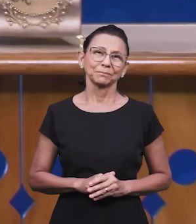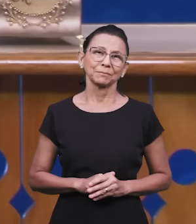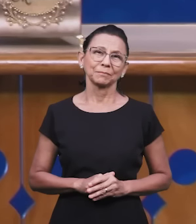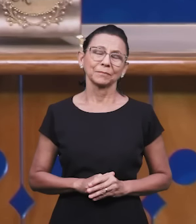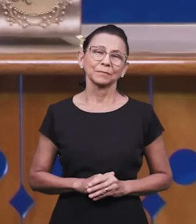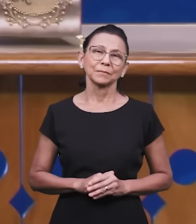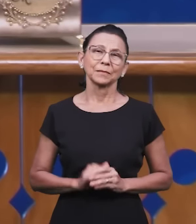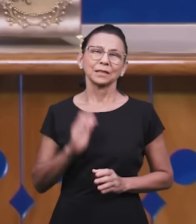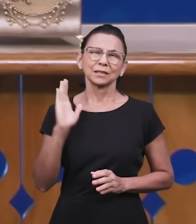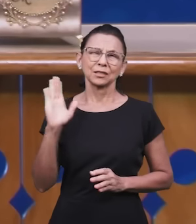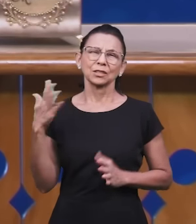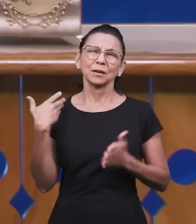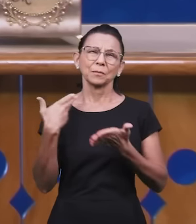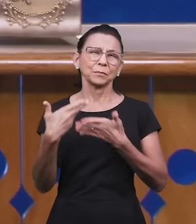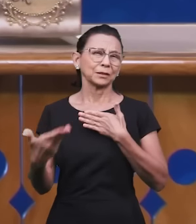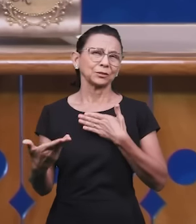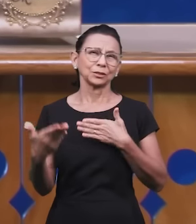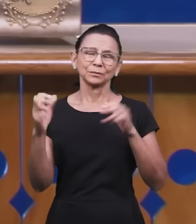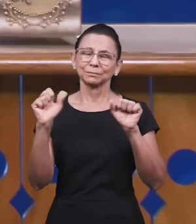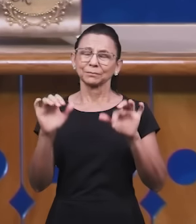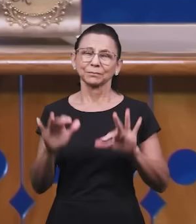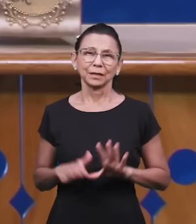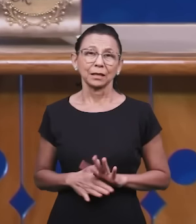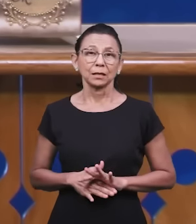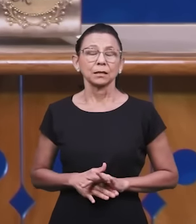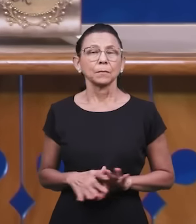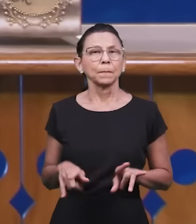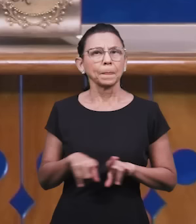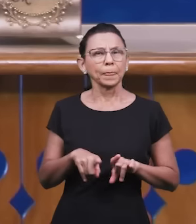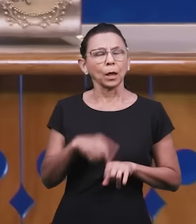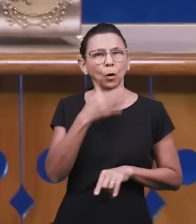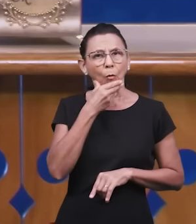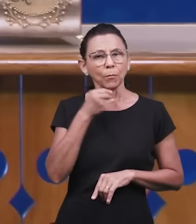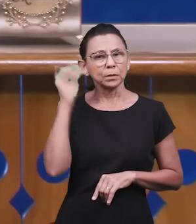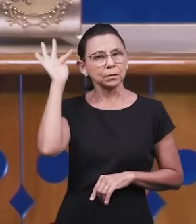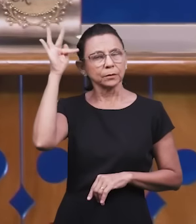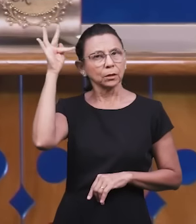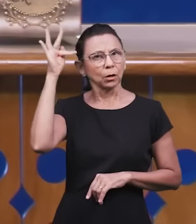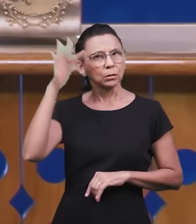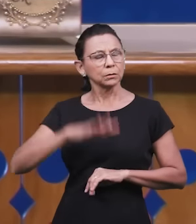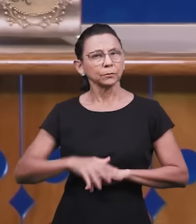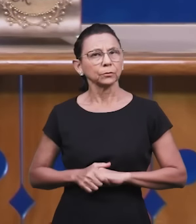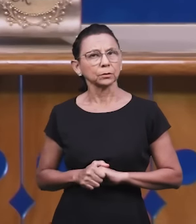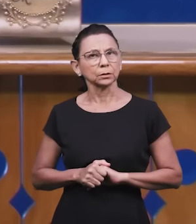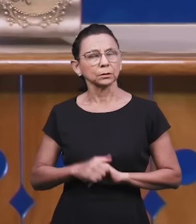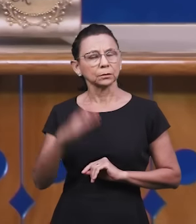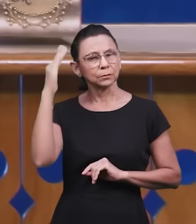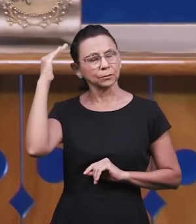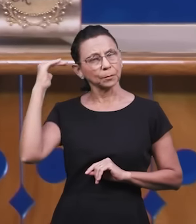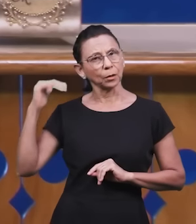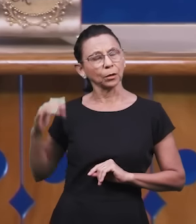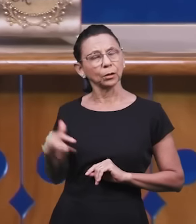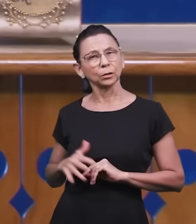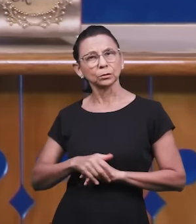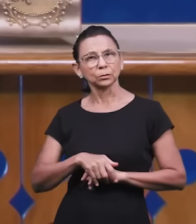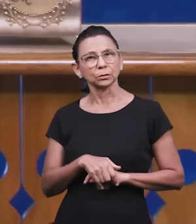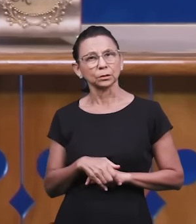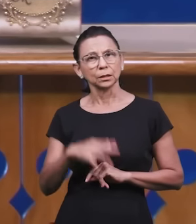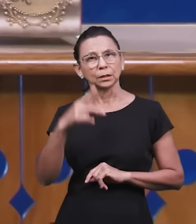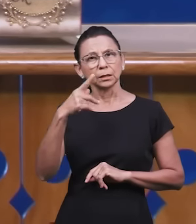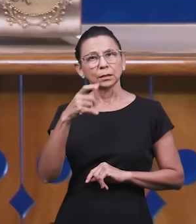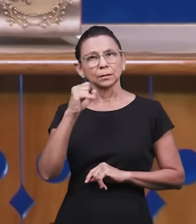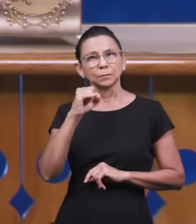Observem que esses filósofos foram cientistas também, eram homens extraordinários. Pitágoras, né? Ele, na